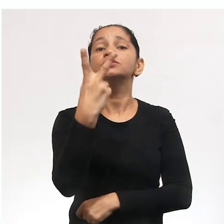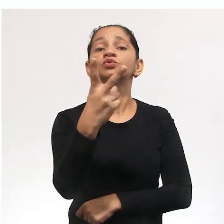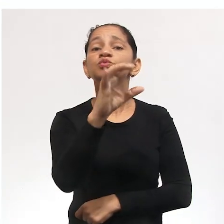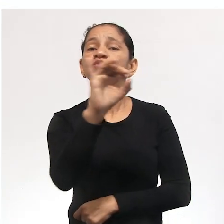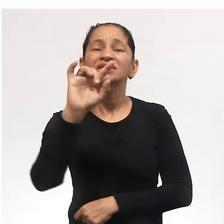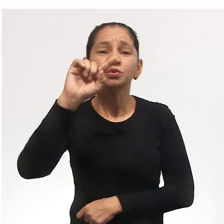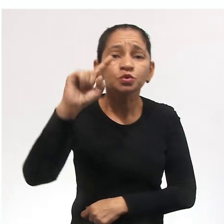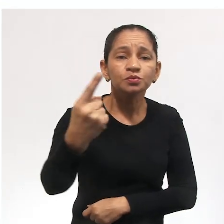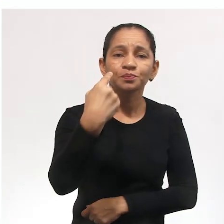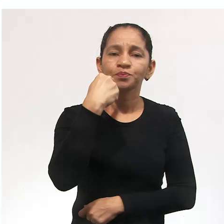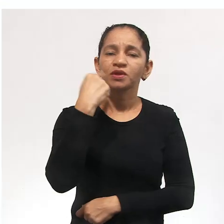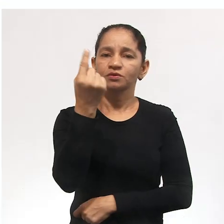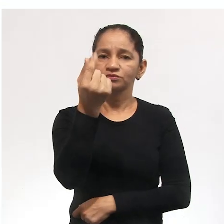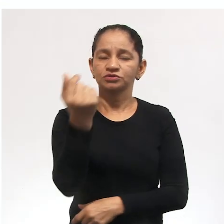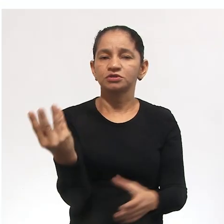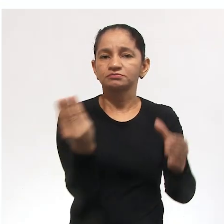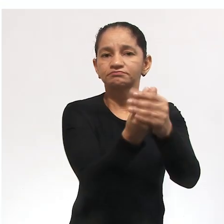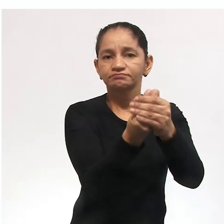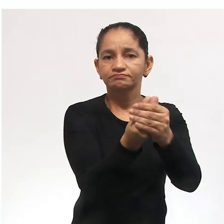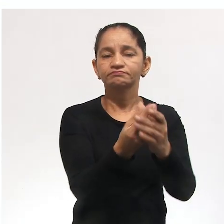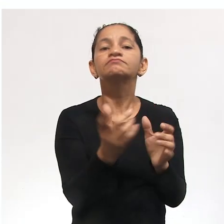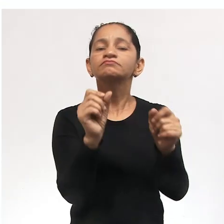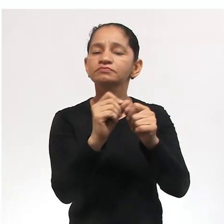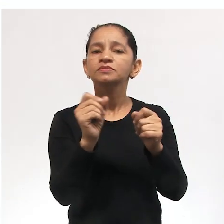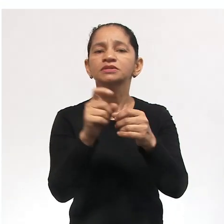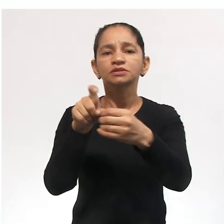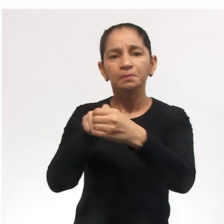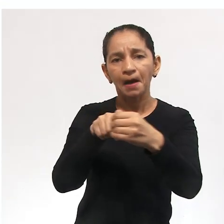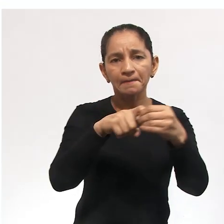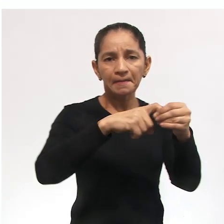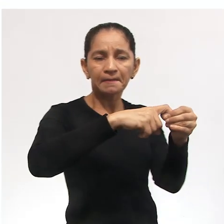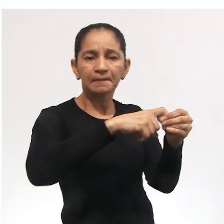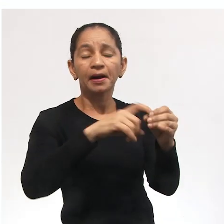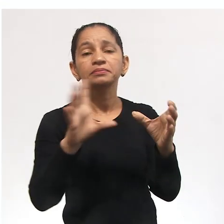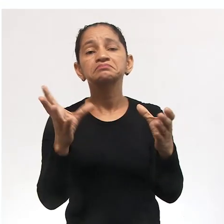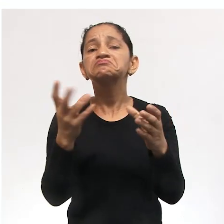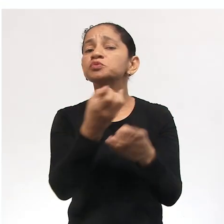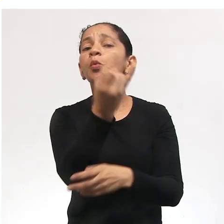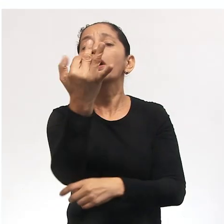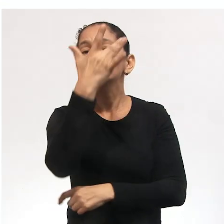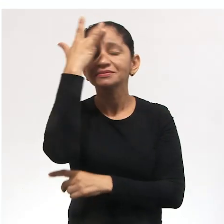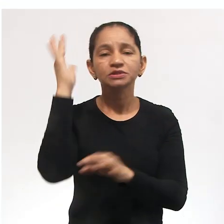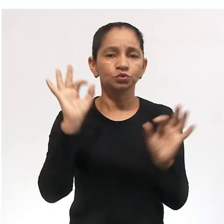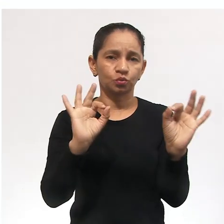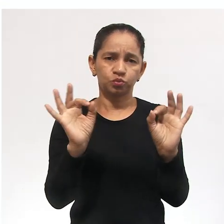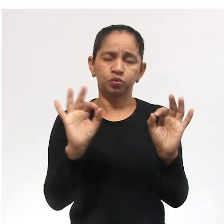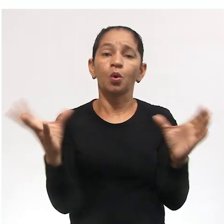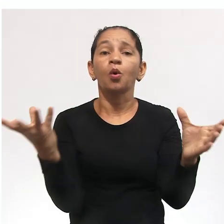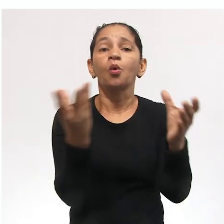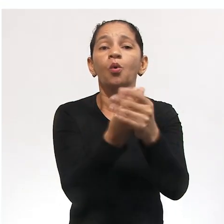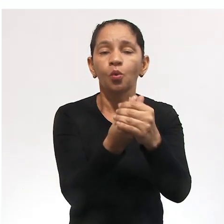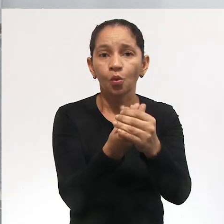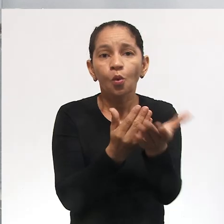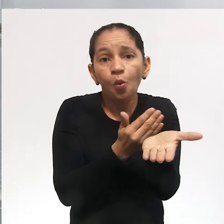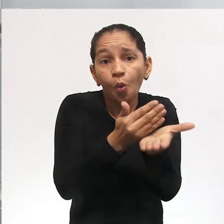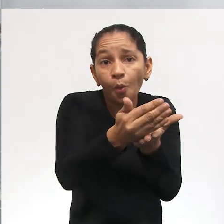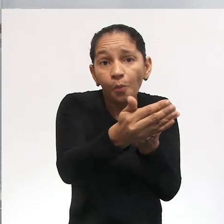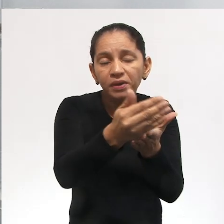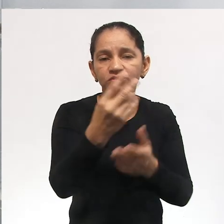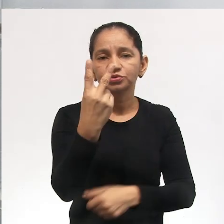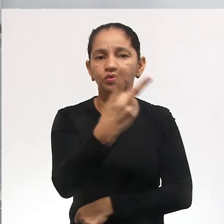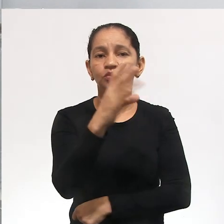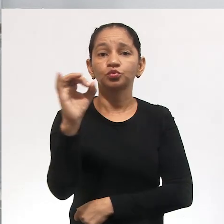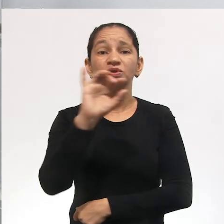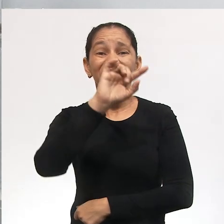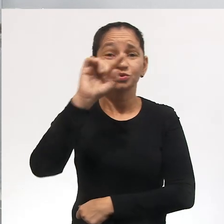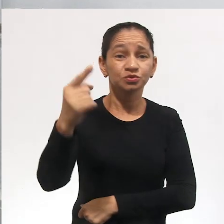nesse momento, ela foi constituída por sócios e decidiram começar esse negócio com 200 mil. Sendo que esse negócio ele foi